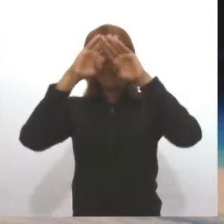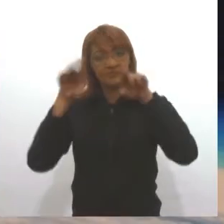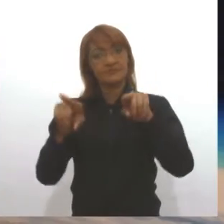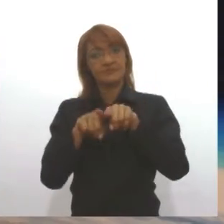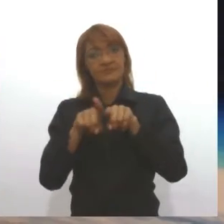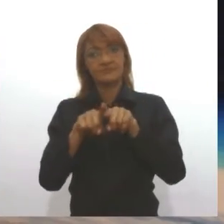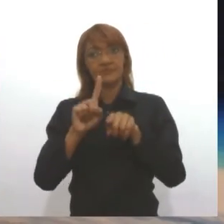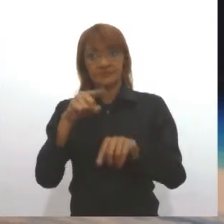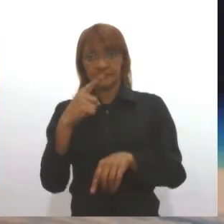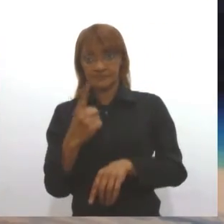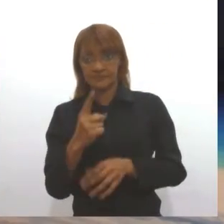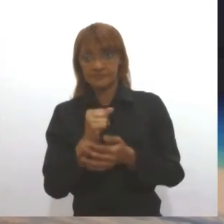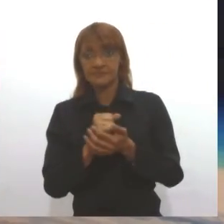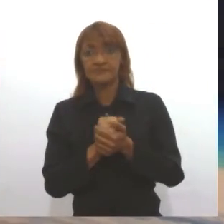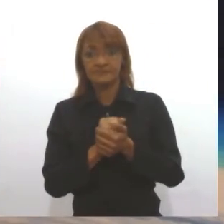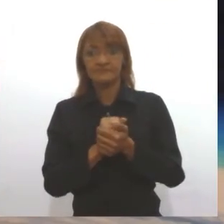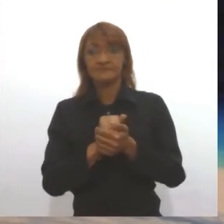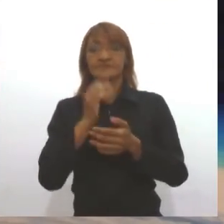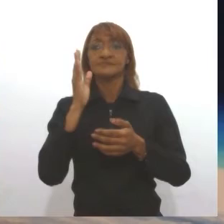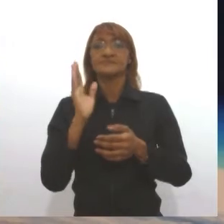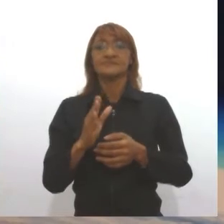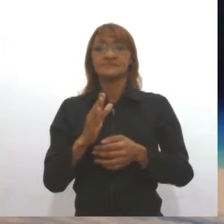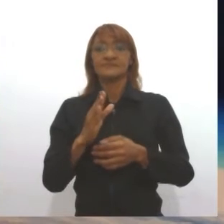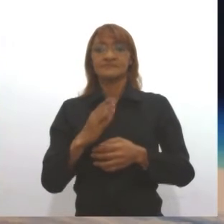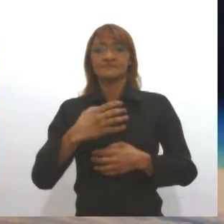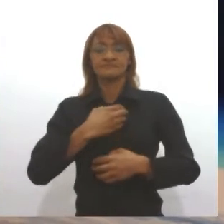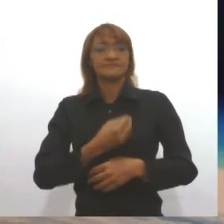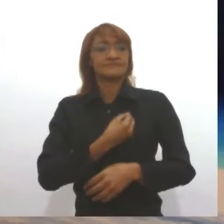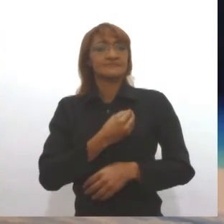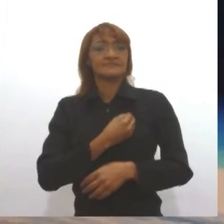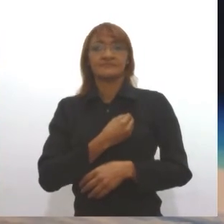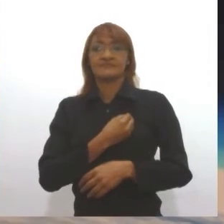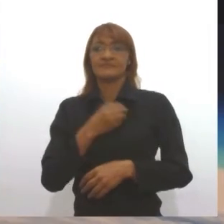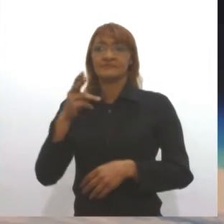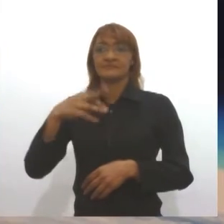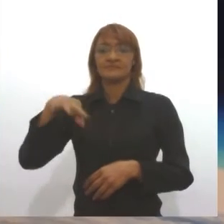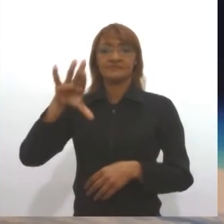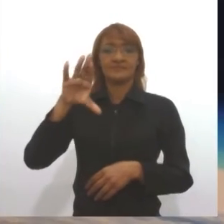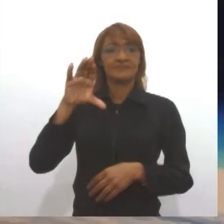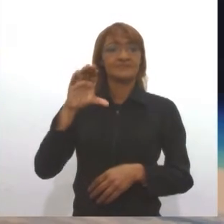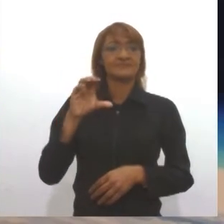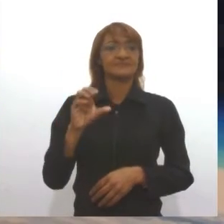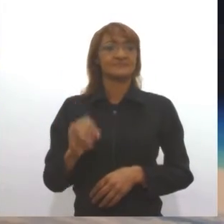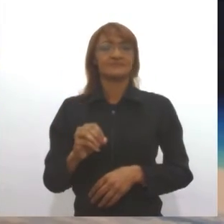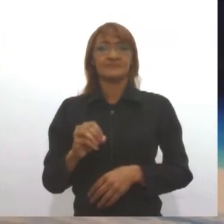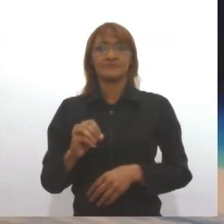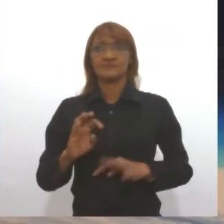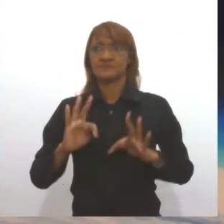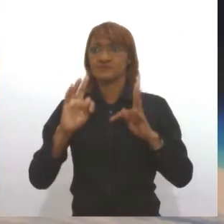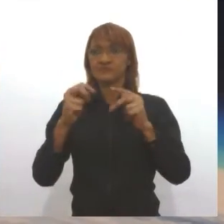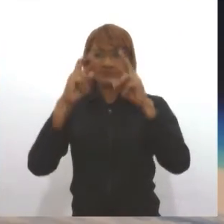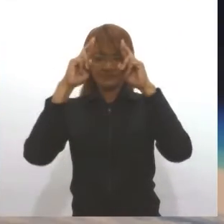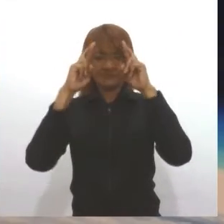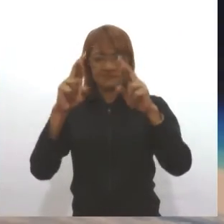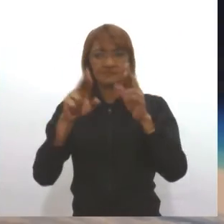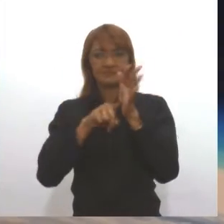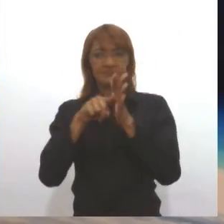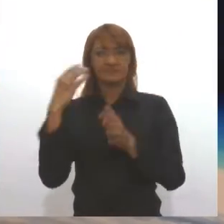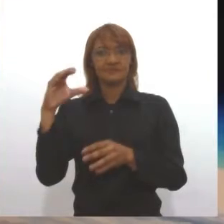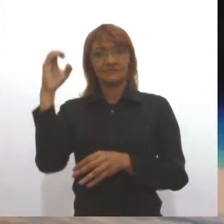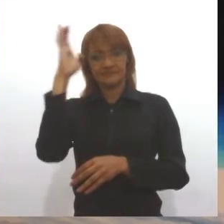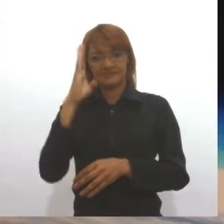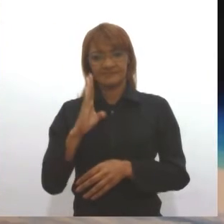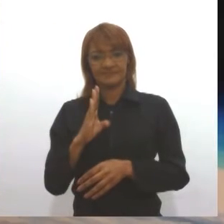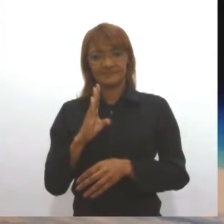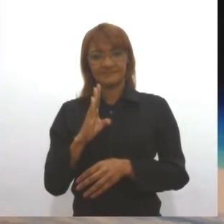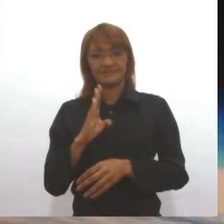próximo bloco, a espiritualidade do físico Marcelo Gleiser, um dos mais respeitados cientistas brasileiros.